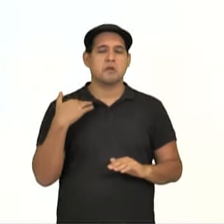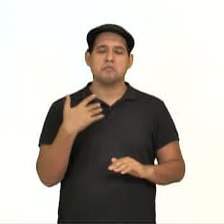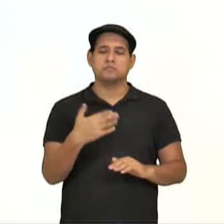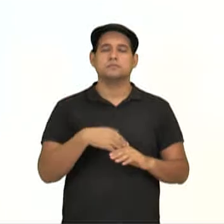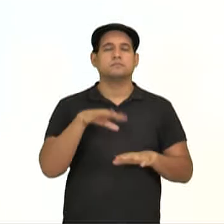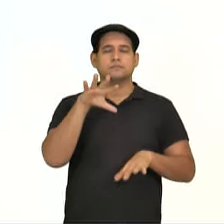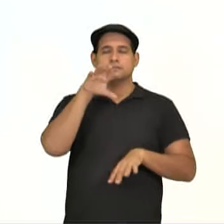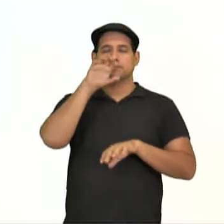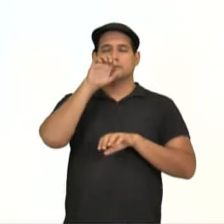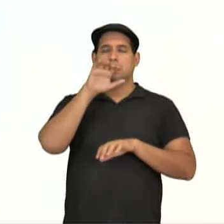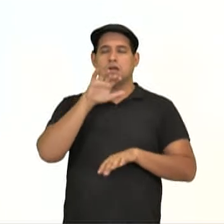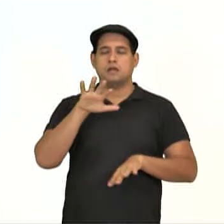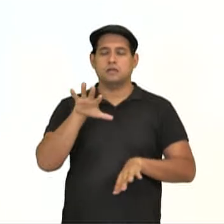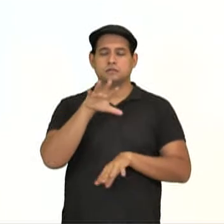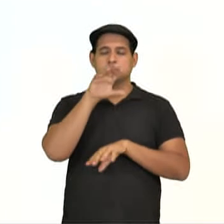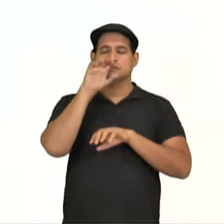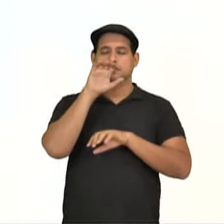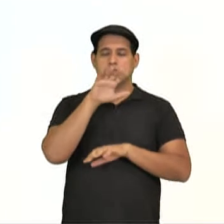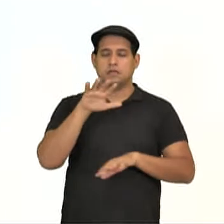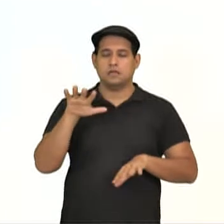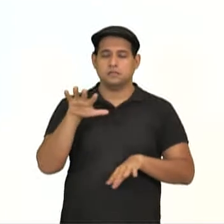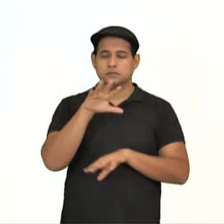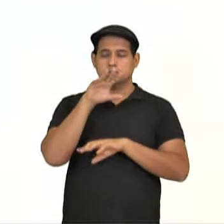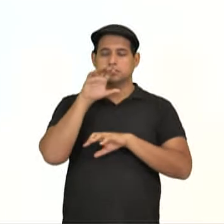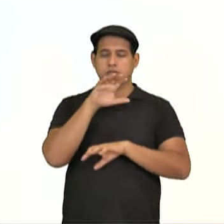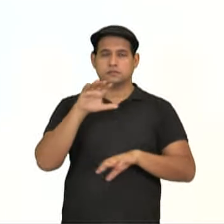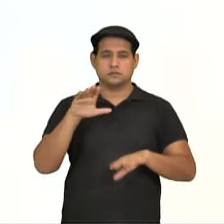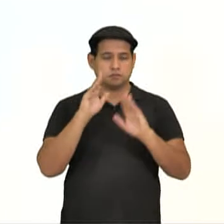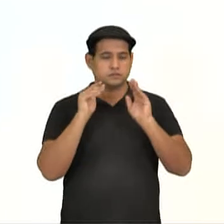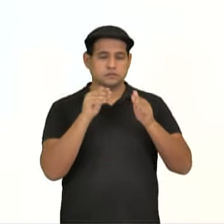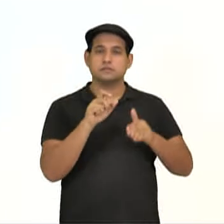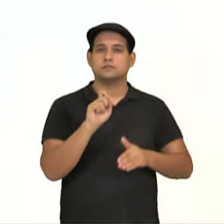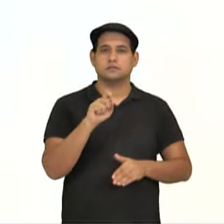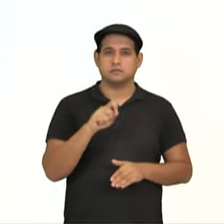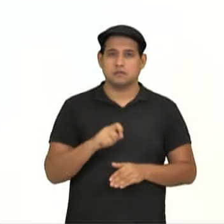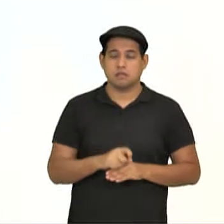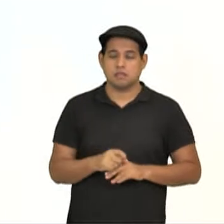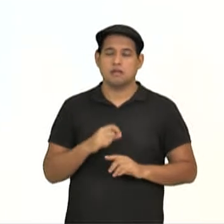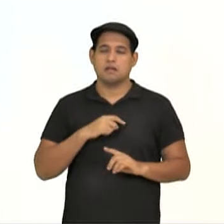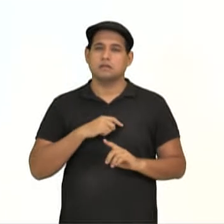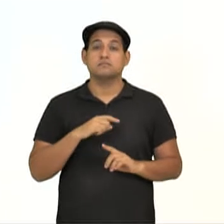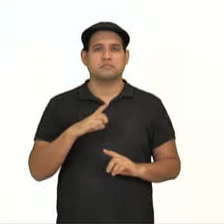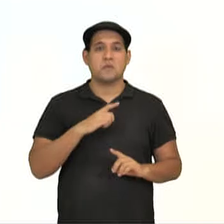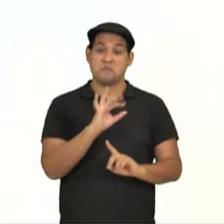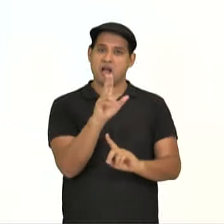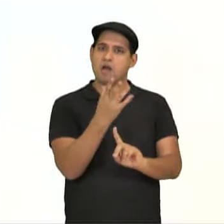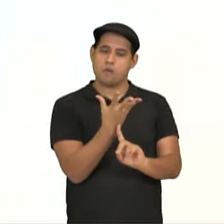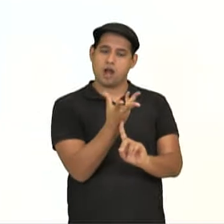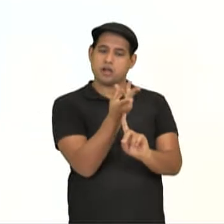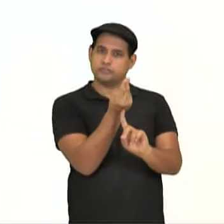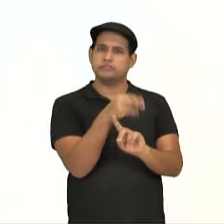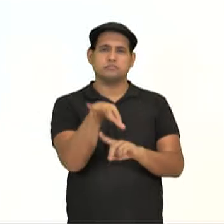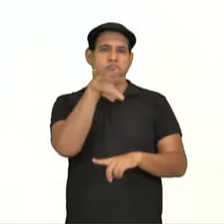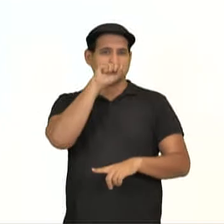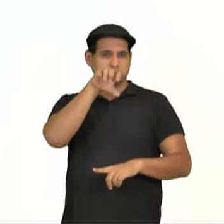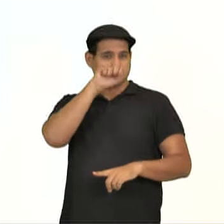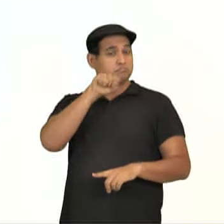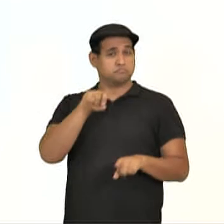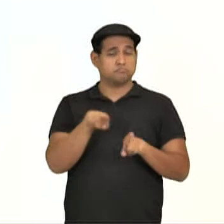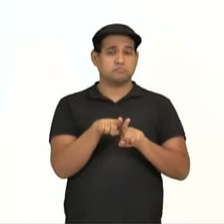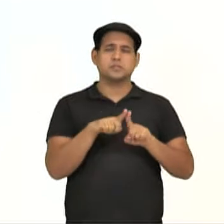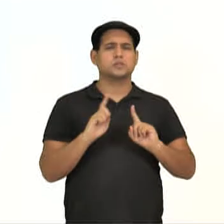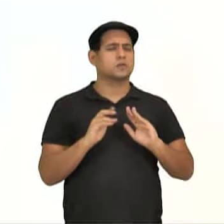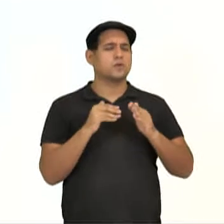da respiração. É uma técnica que está muito voltada, então, na arte de respirar de forma correta ali, né?